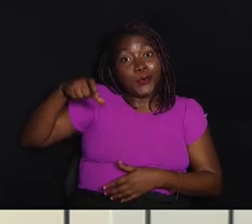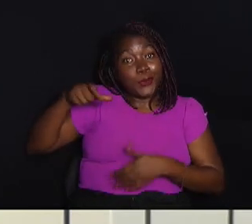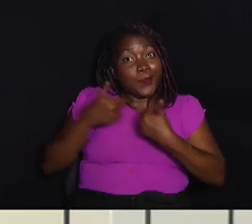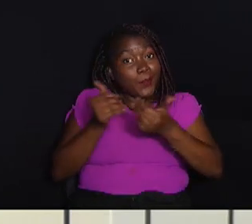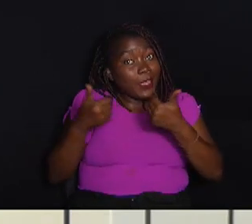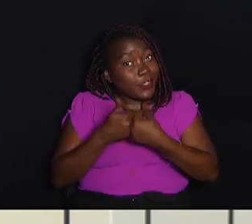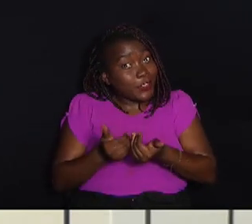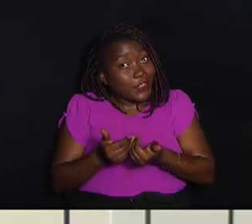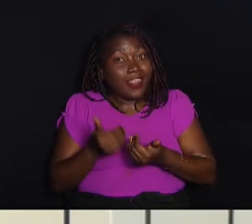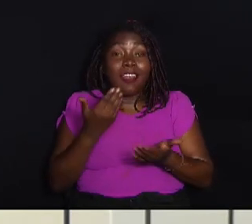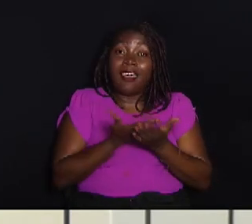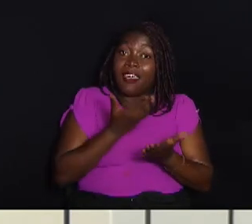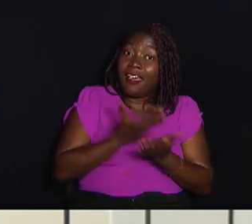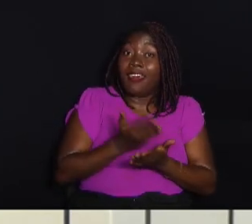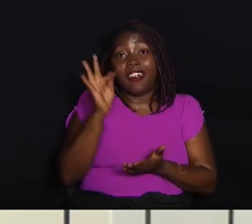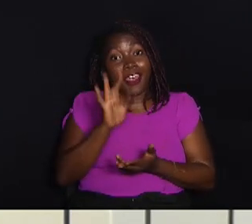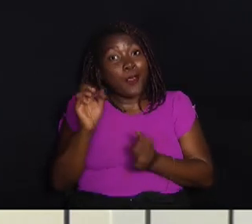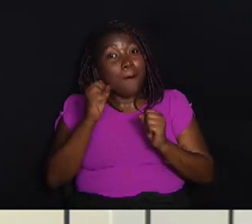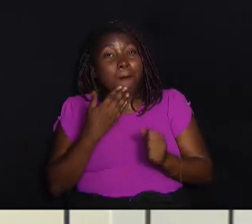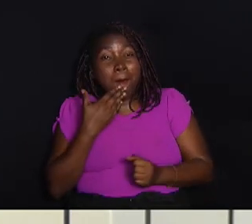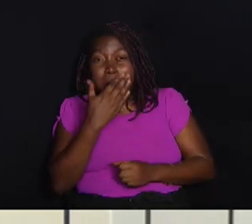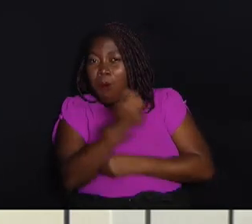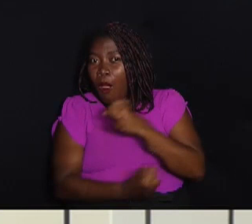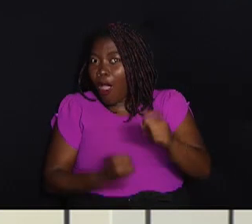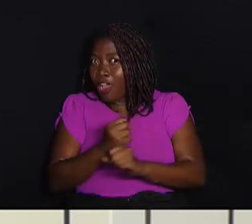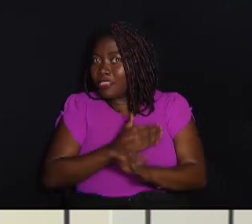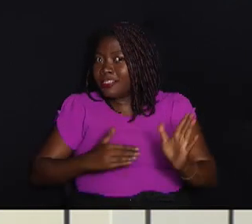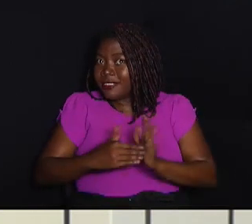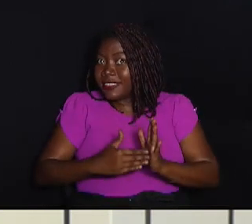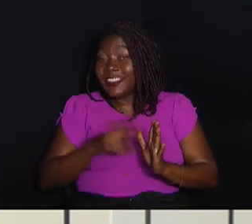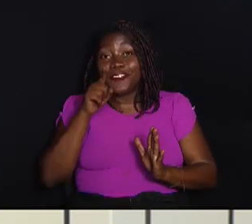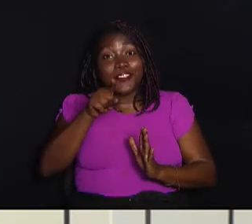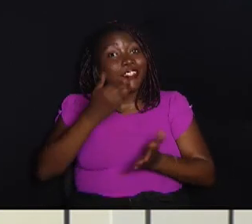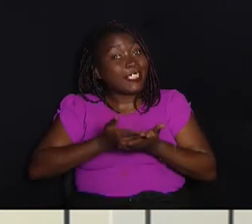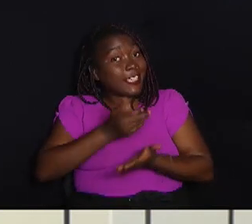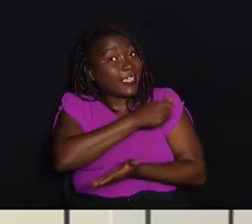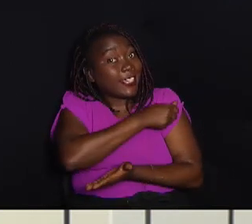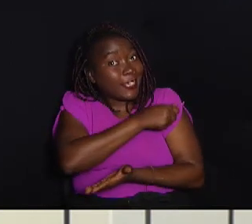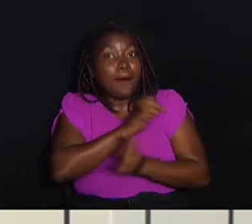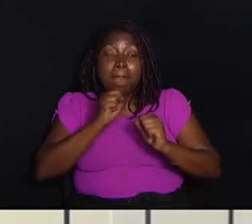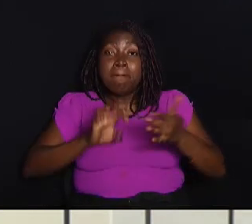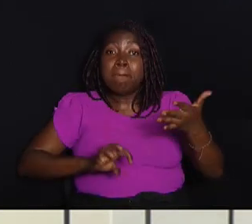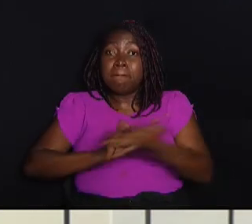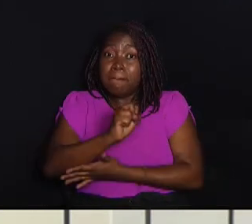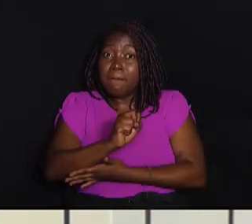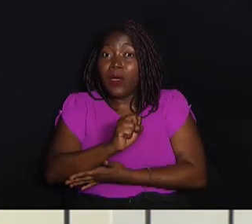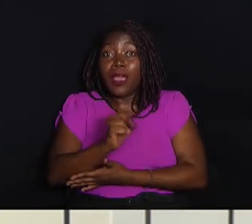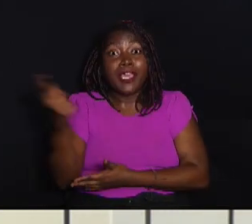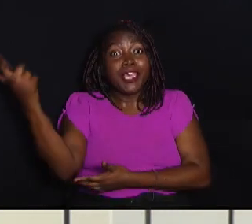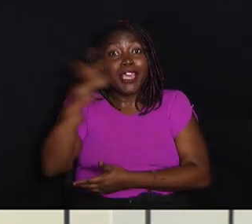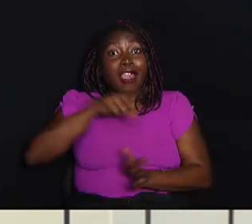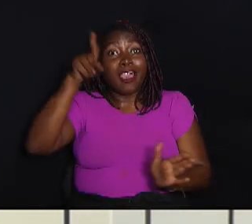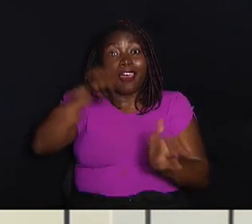Universitário pode ser solicitado o ano inteiro você que é estudante pode se cadastrar e ganhar um